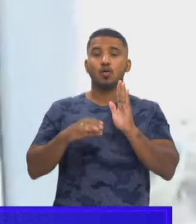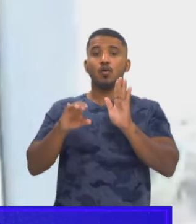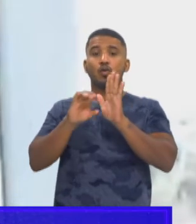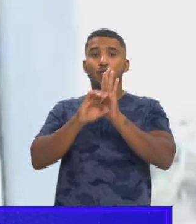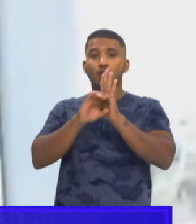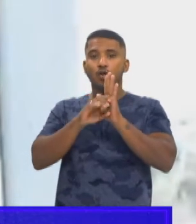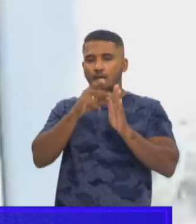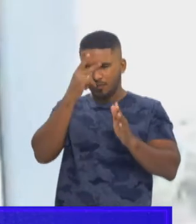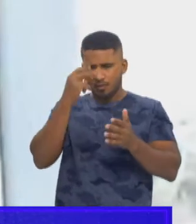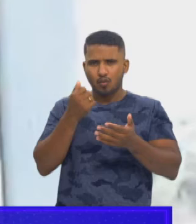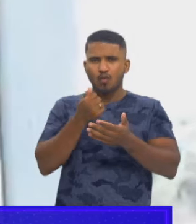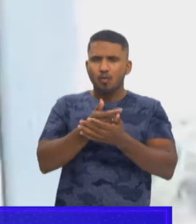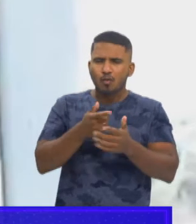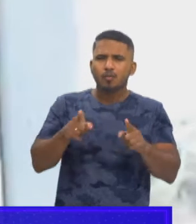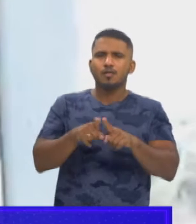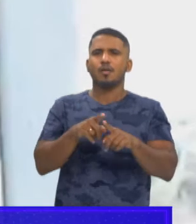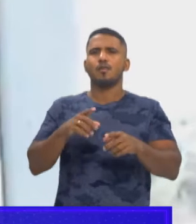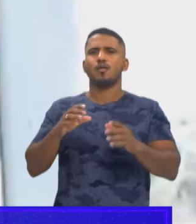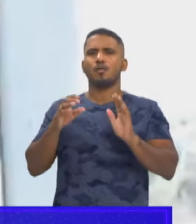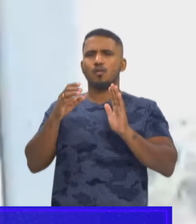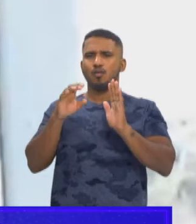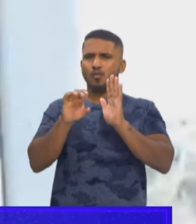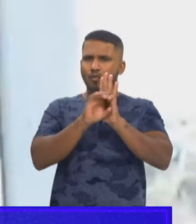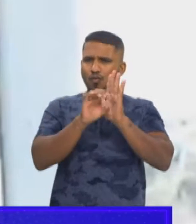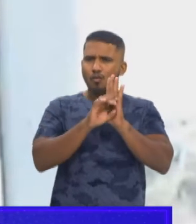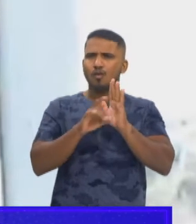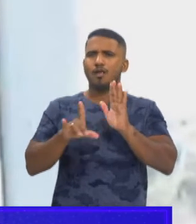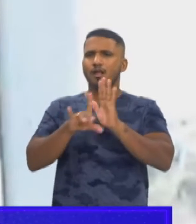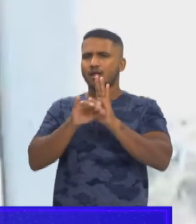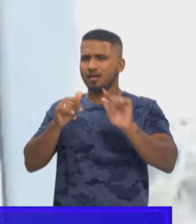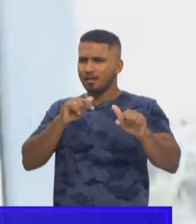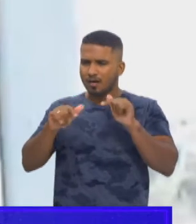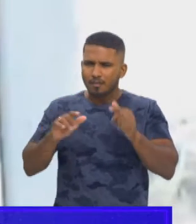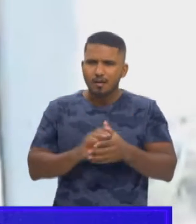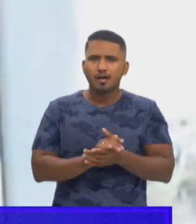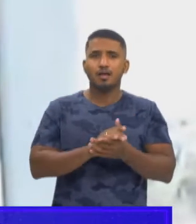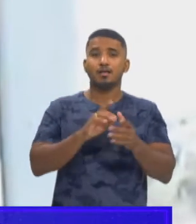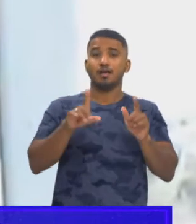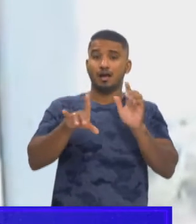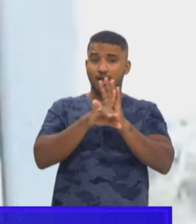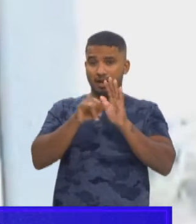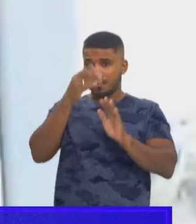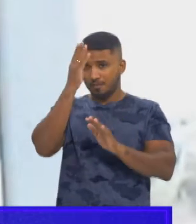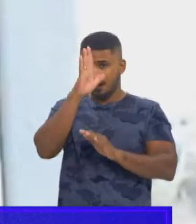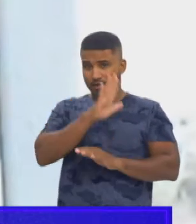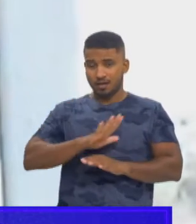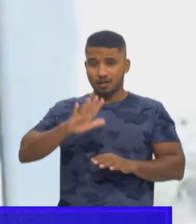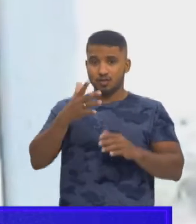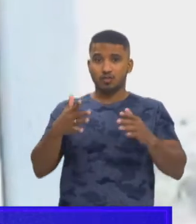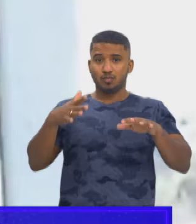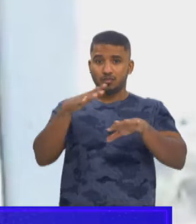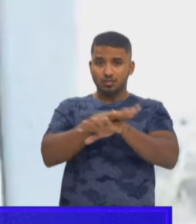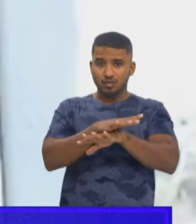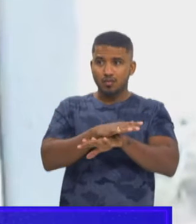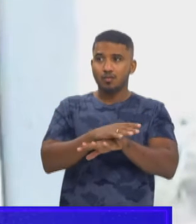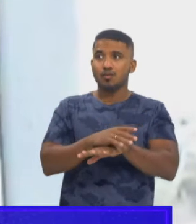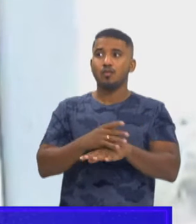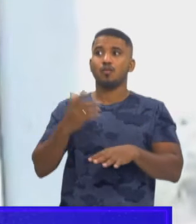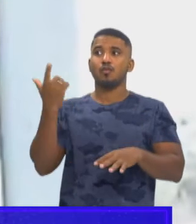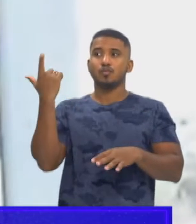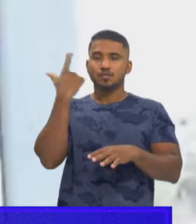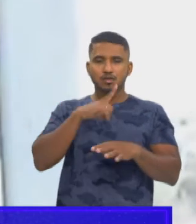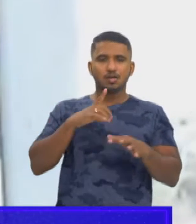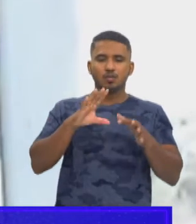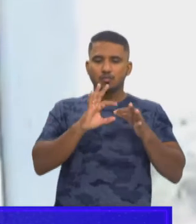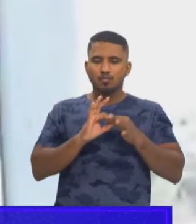completa, mas, como à época, considero um relevante avanço, porque trouxe, na verdade,